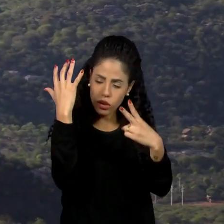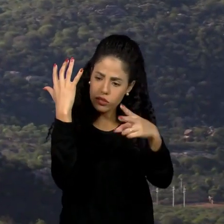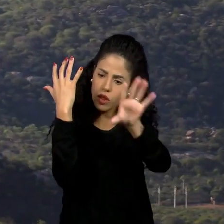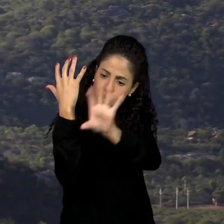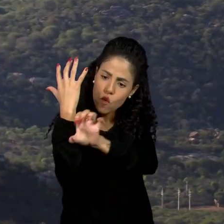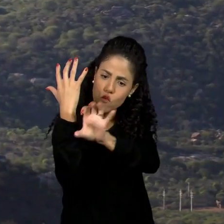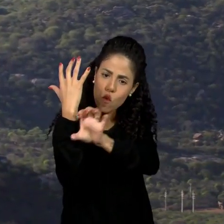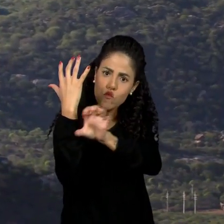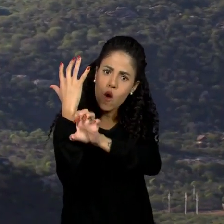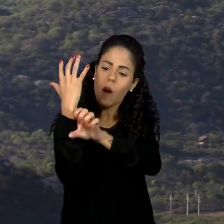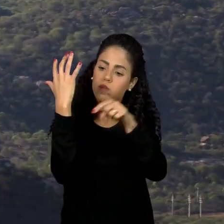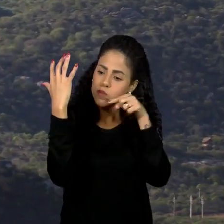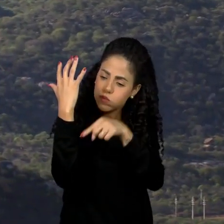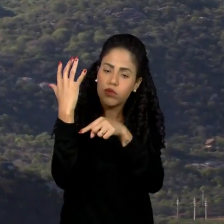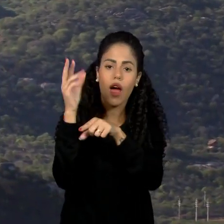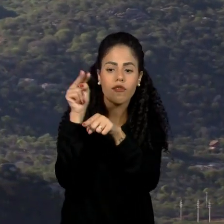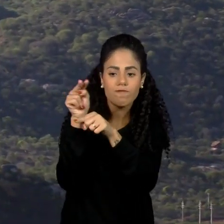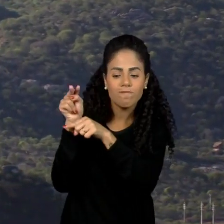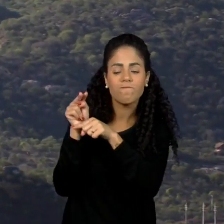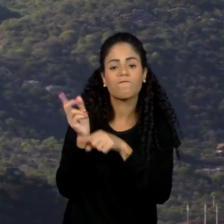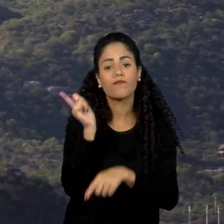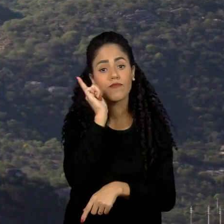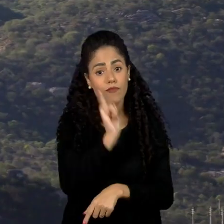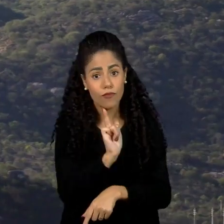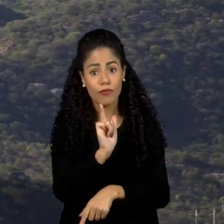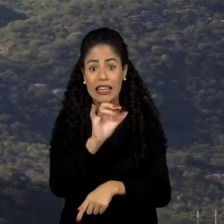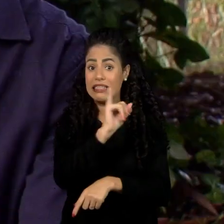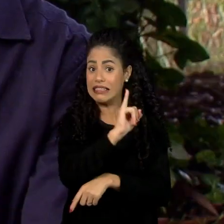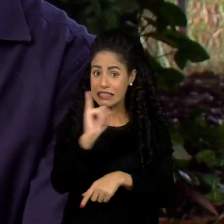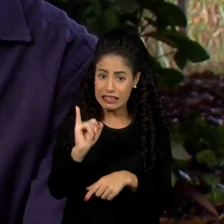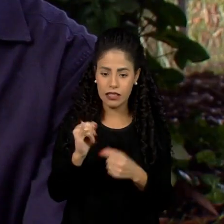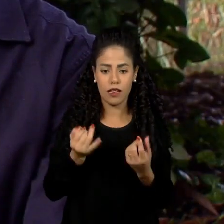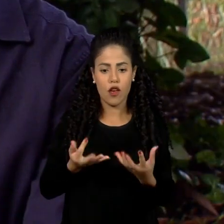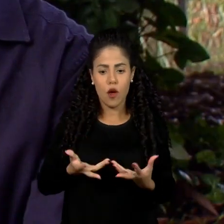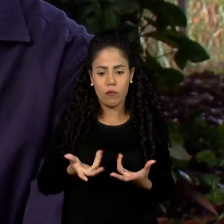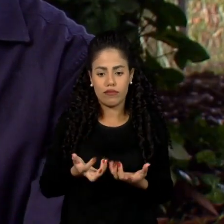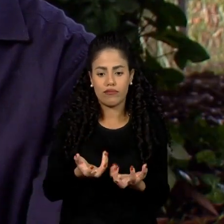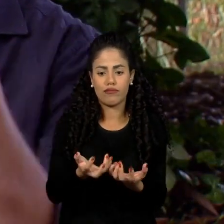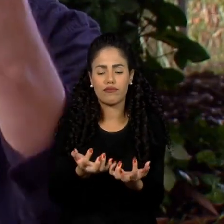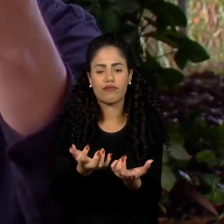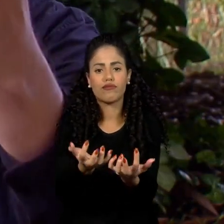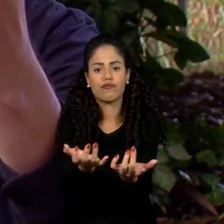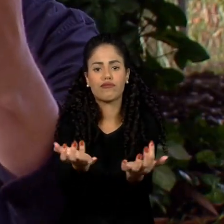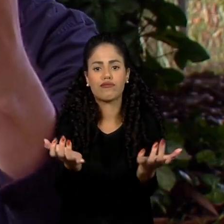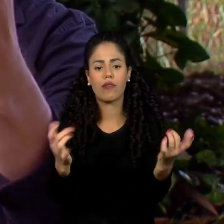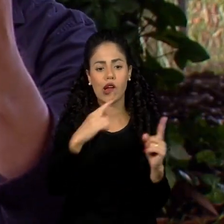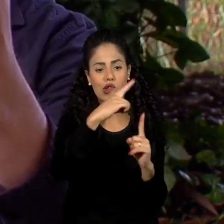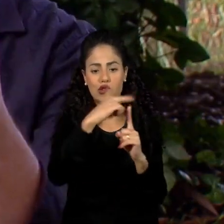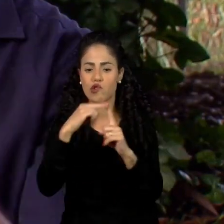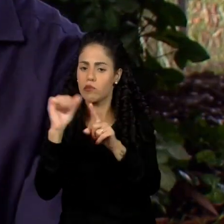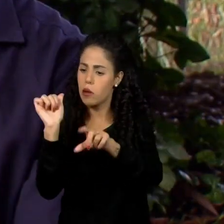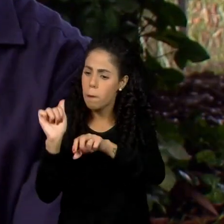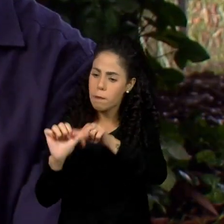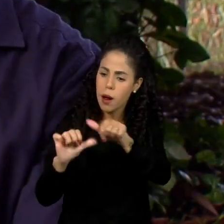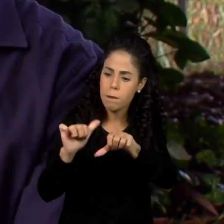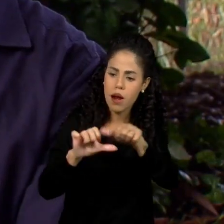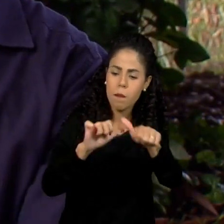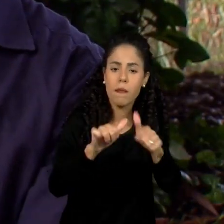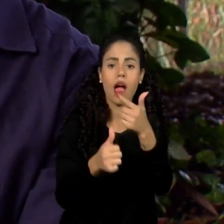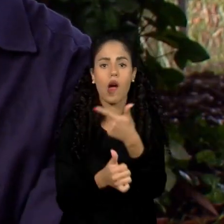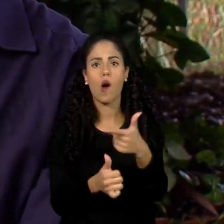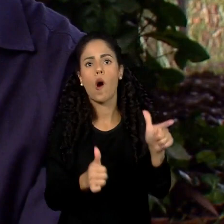carbono, é o armazenamento de carbono. Ao trocar a vegetação, né, de espécies arbóreas para